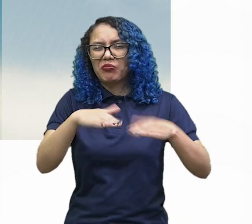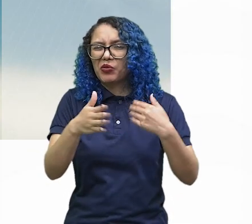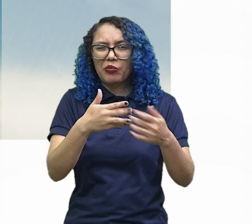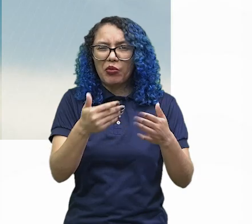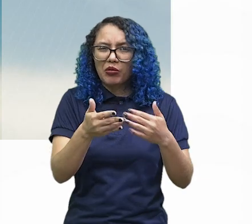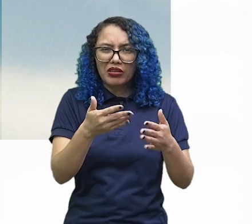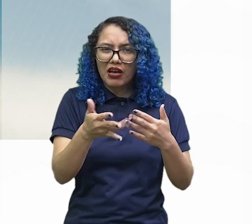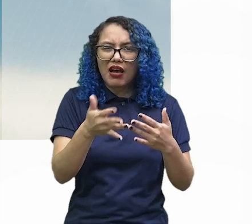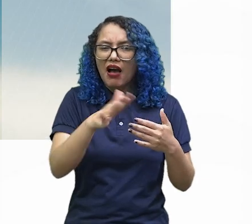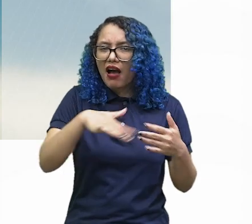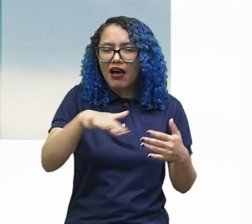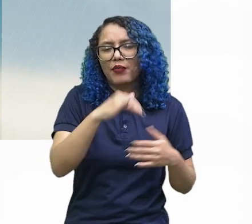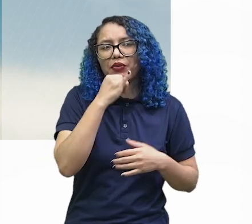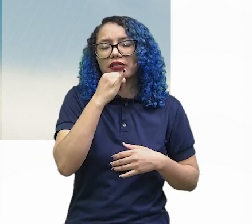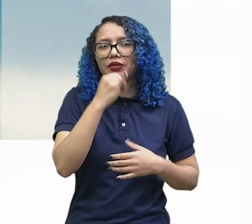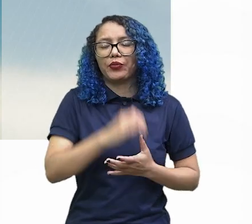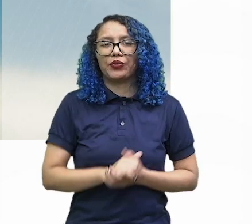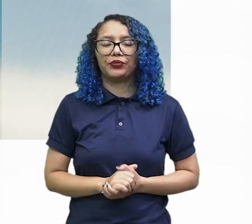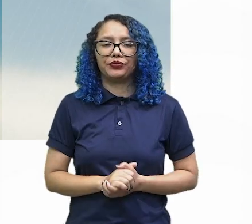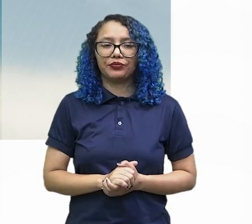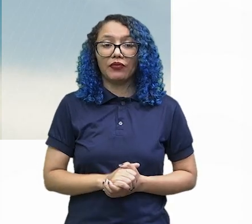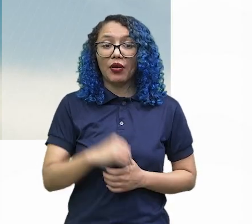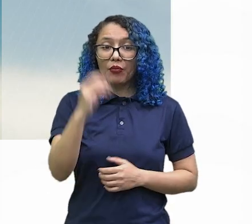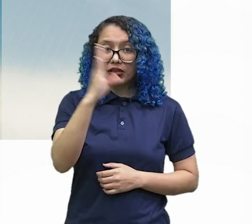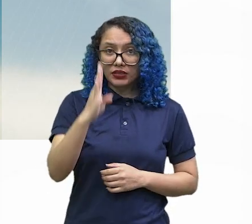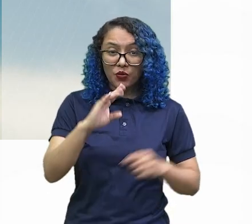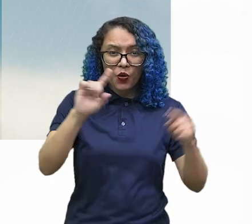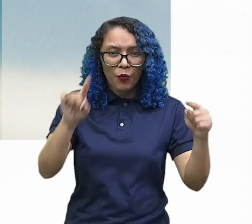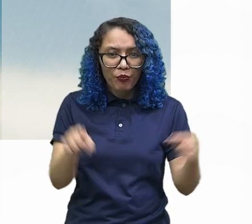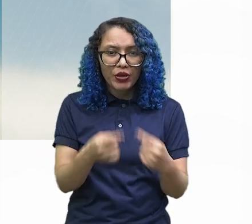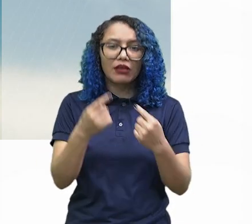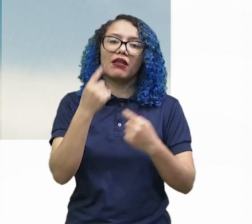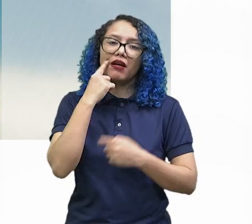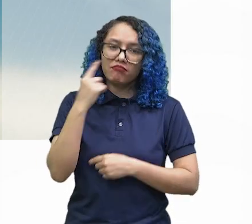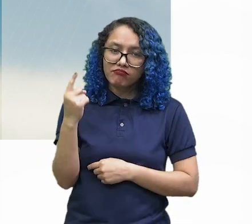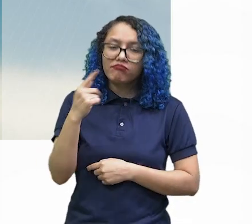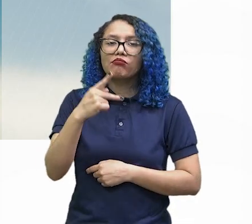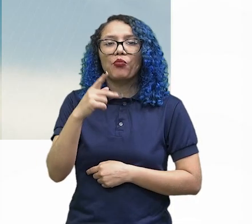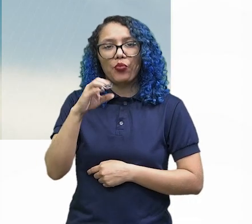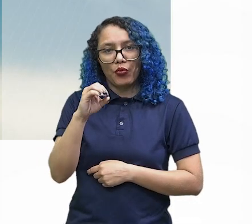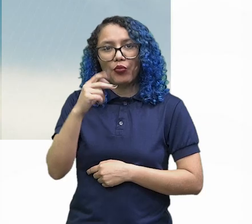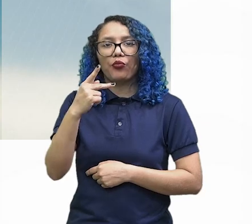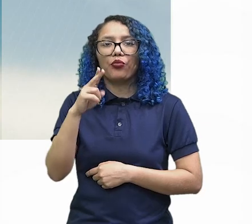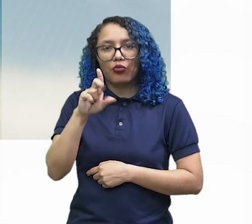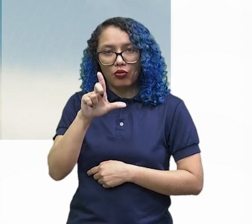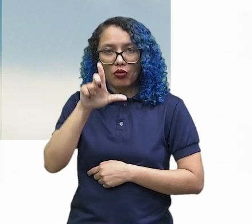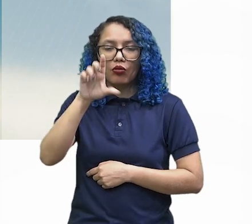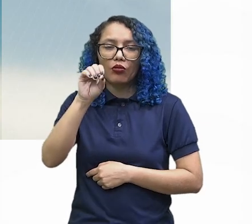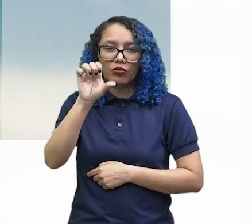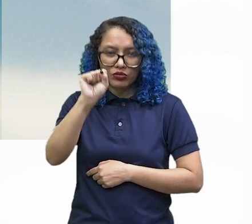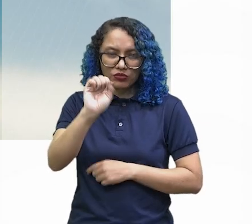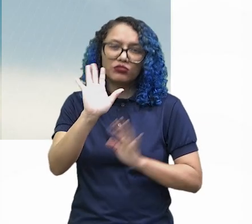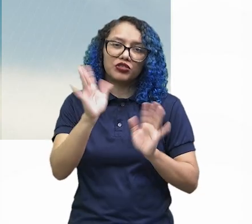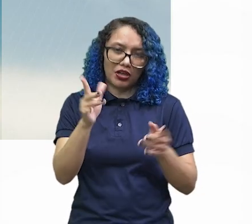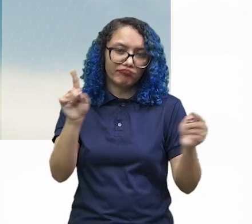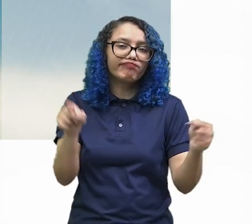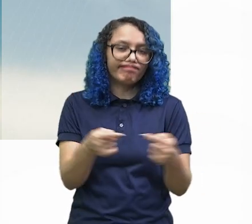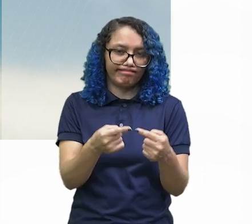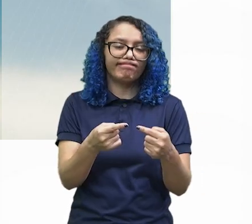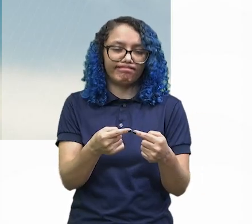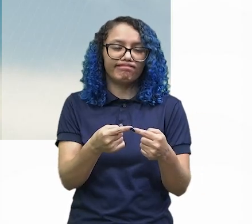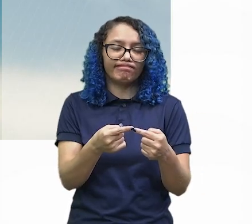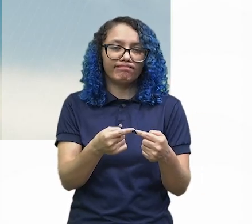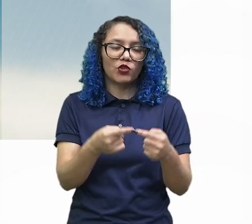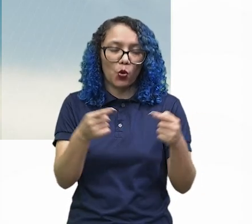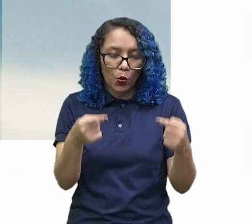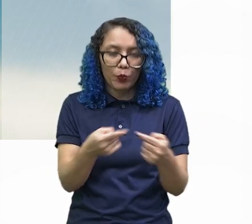extensão territorial. Por exemplo, o Brasil, ele é considerado populoso, já falei para vocês que sim, né?